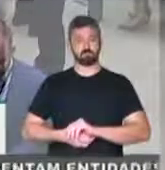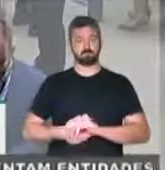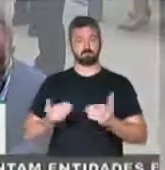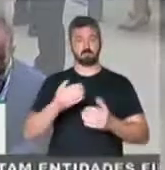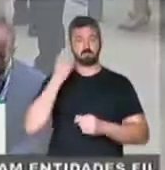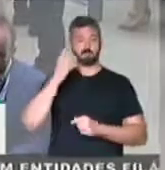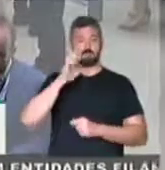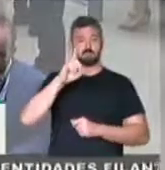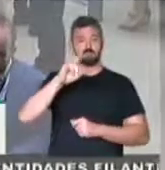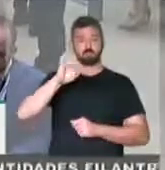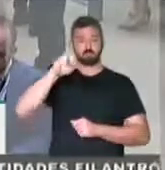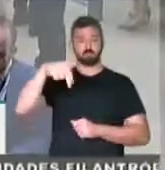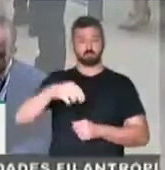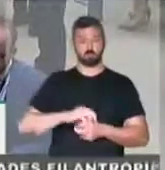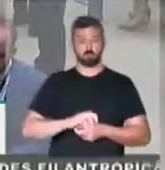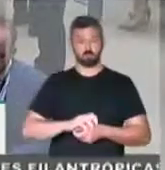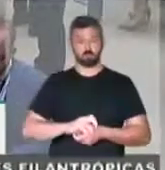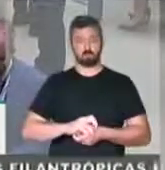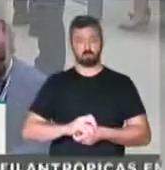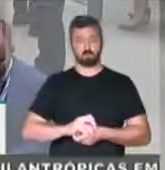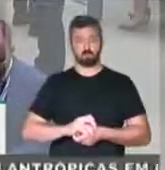Deputado Edmilson Rodrigues, do PSOL do Pará.